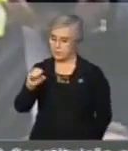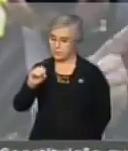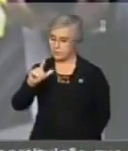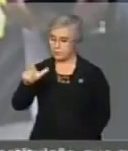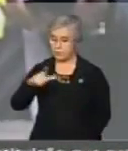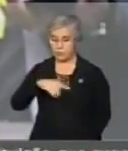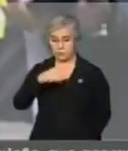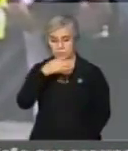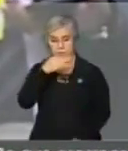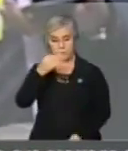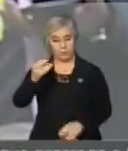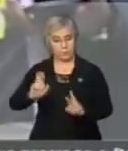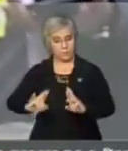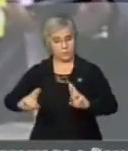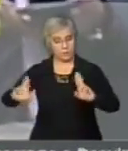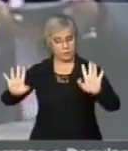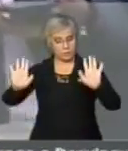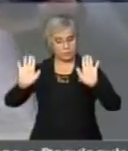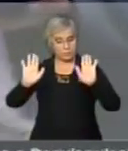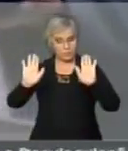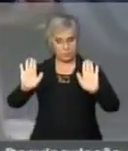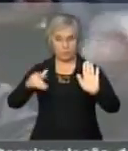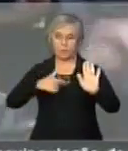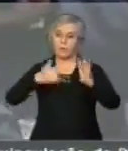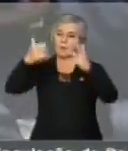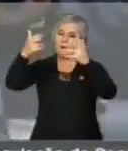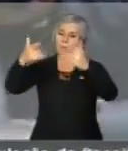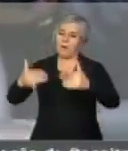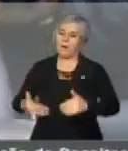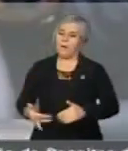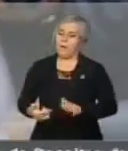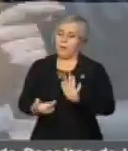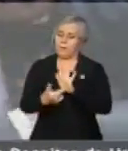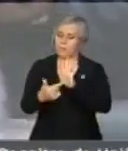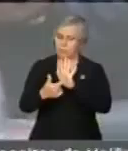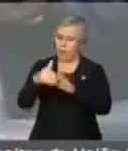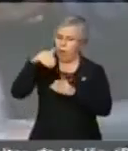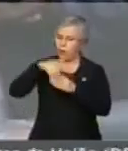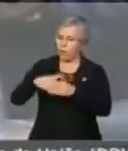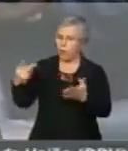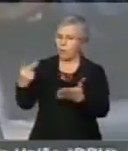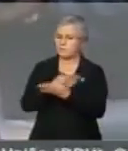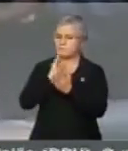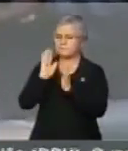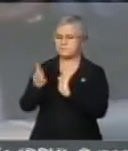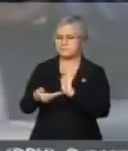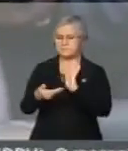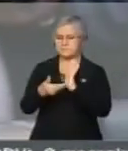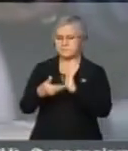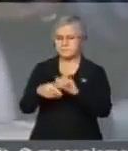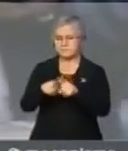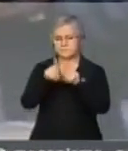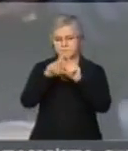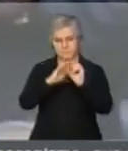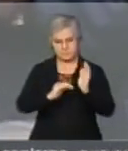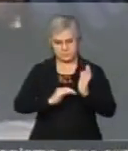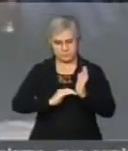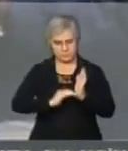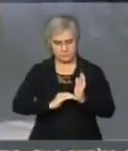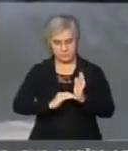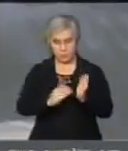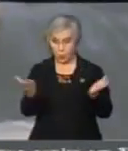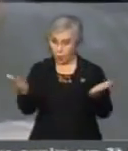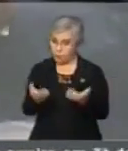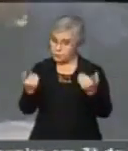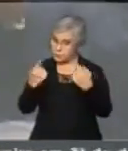E explico. Primeiro, essa votação se deu na Câmara dos Deputados e no Senado Federal. Não foi